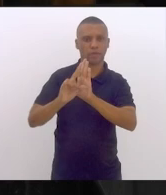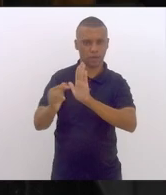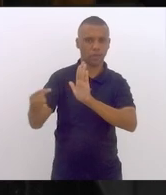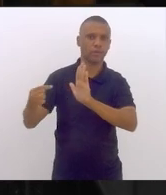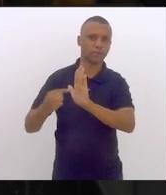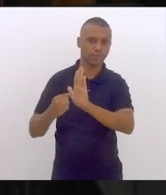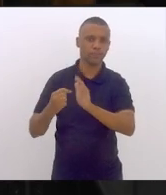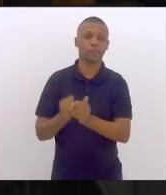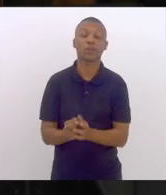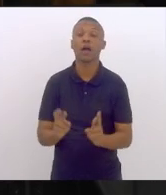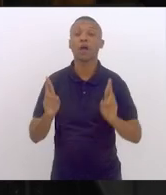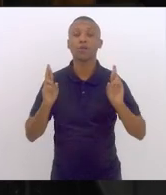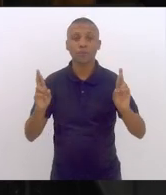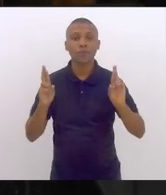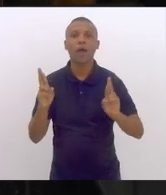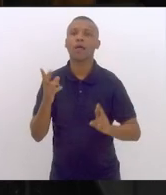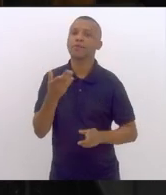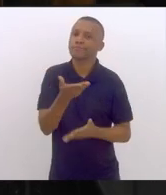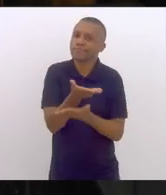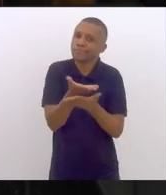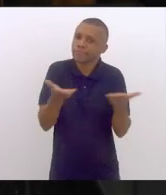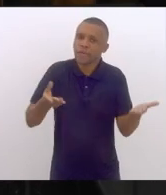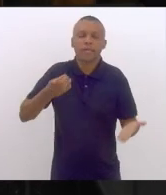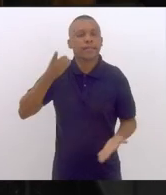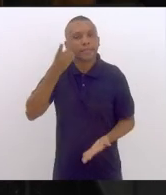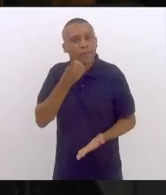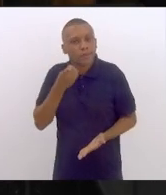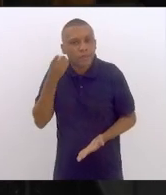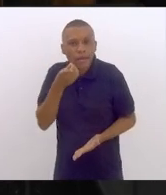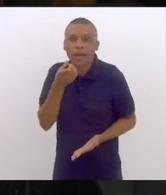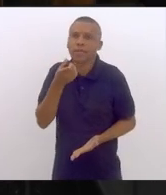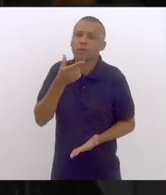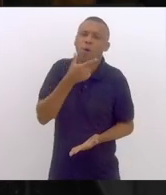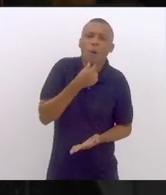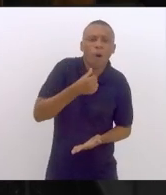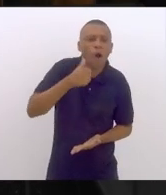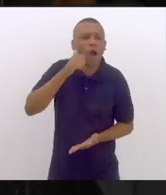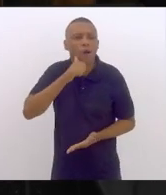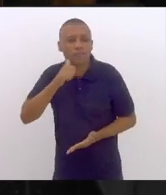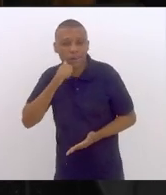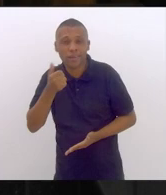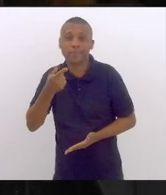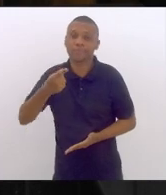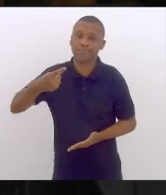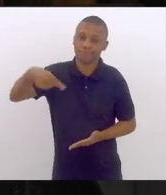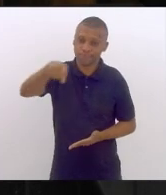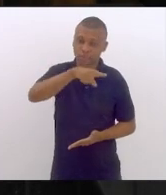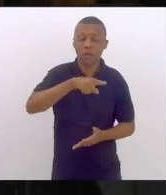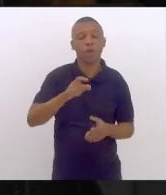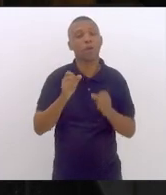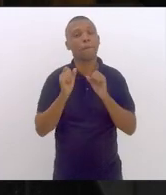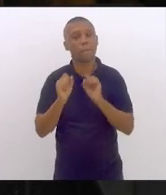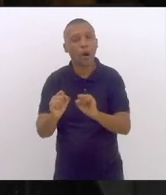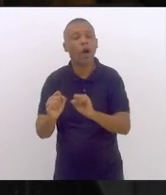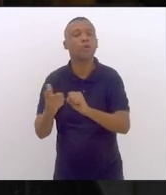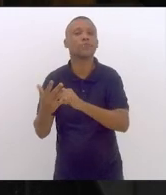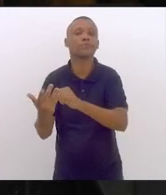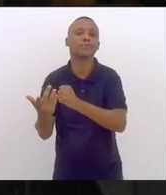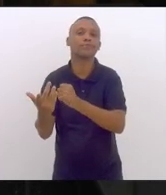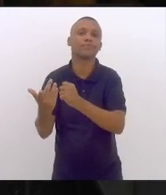Espero que as senhoras e senhores parlamentares possam vir